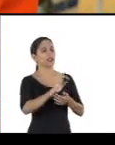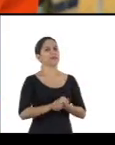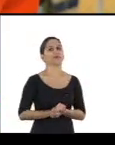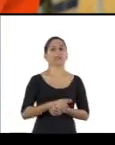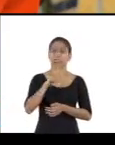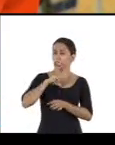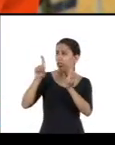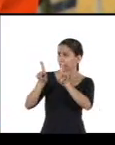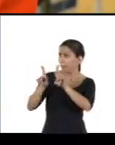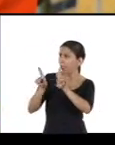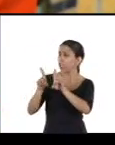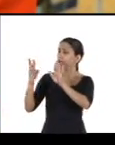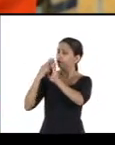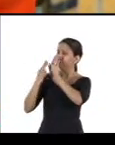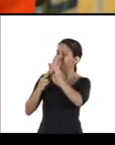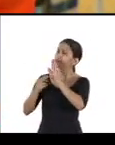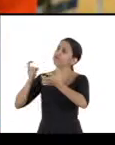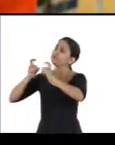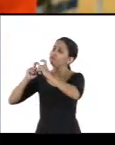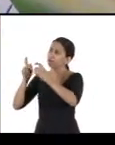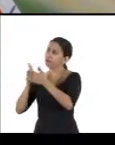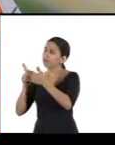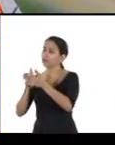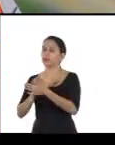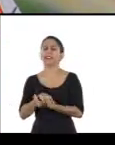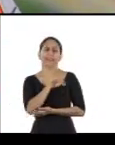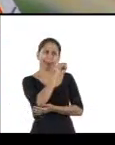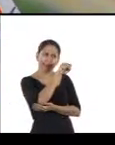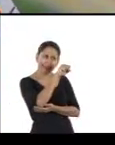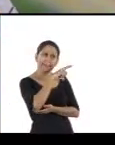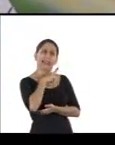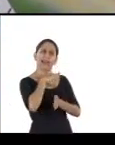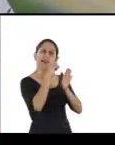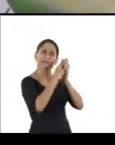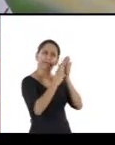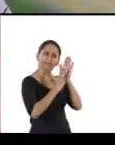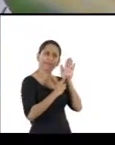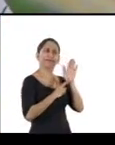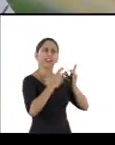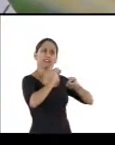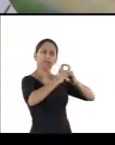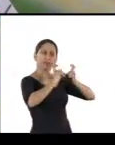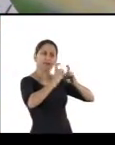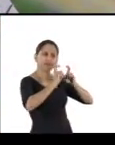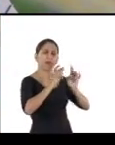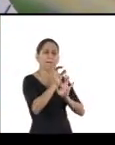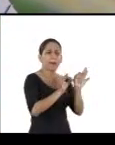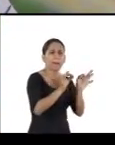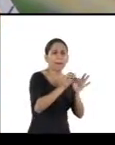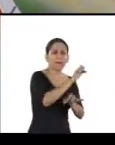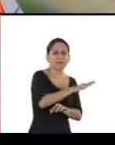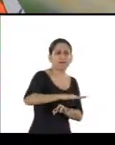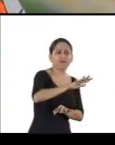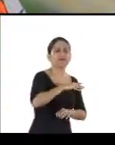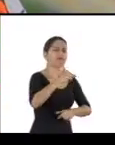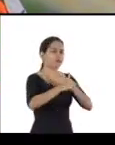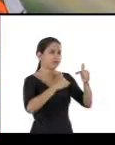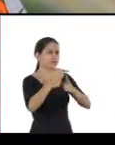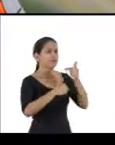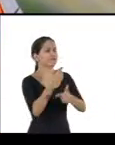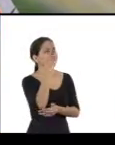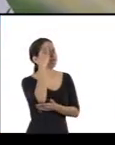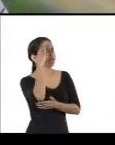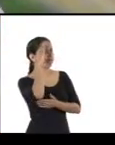existem as medidas administrativas, não é? Como funciona? Isso. As medidas administrativas e a organização do local de trabalho são